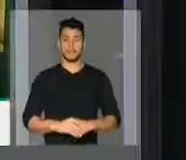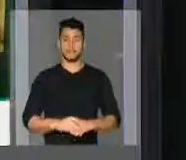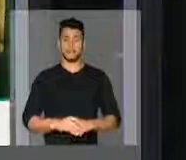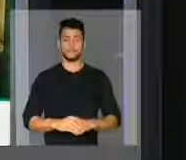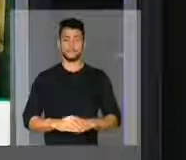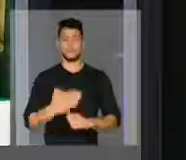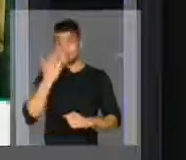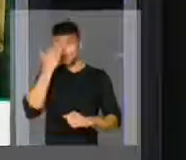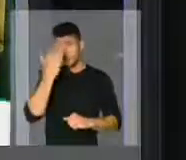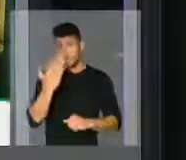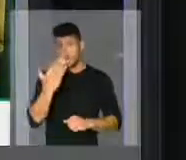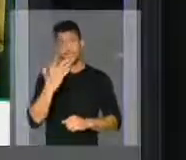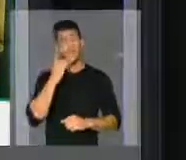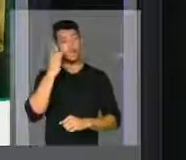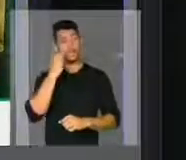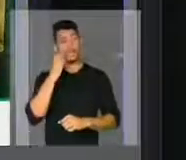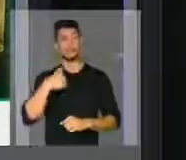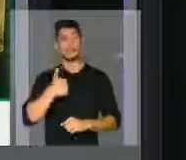que lhe interessa,